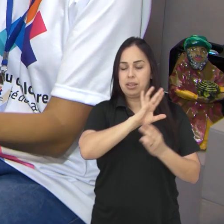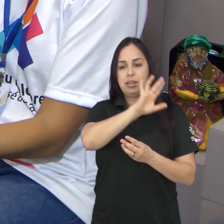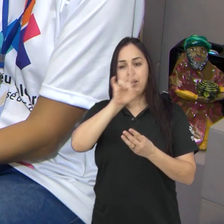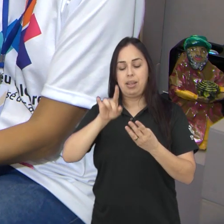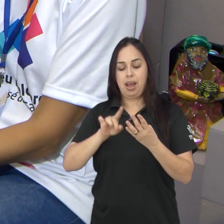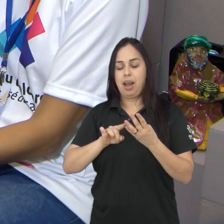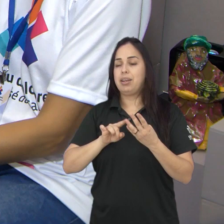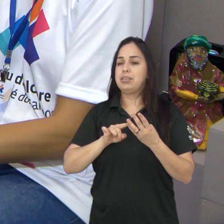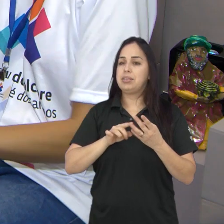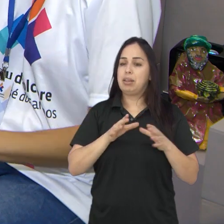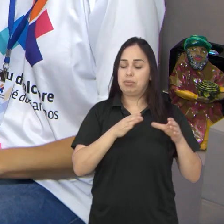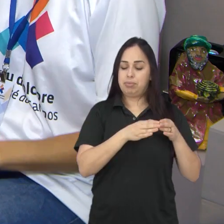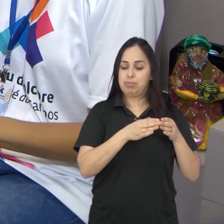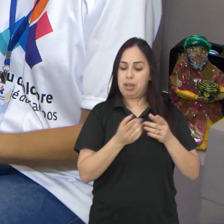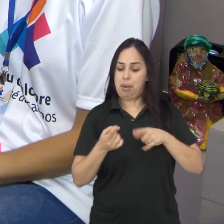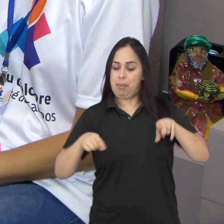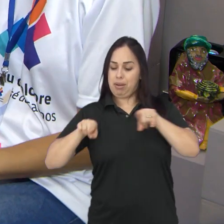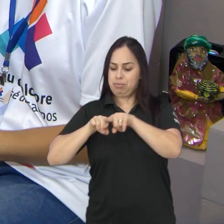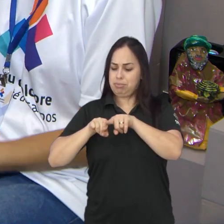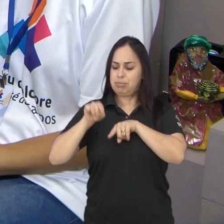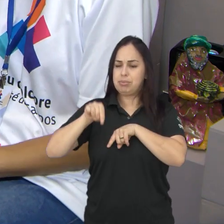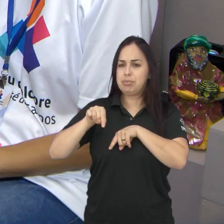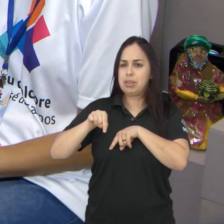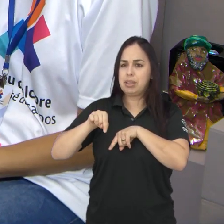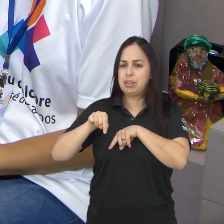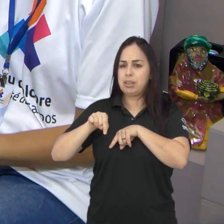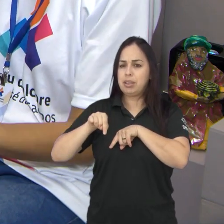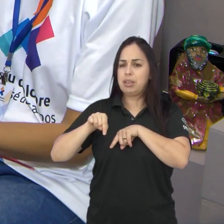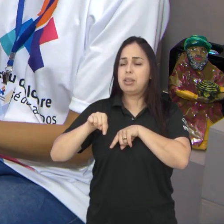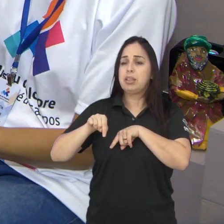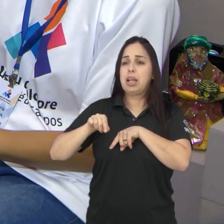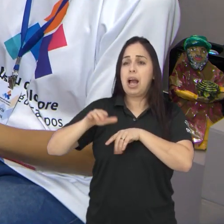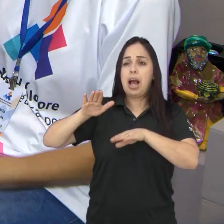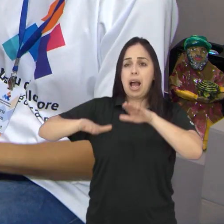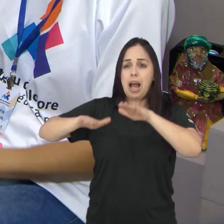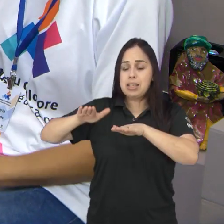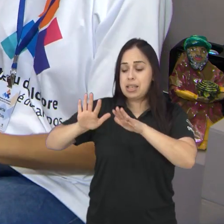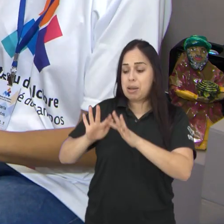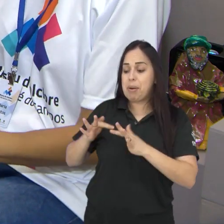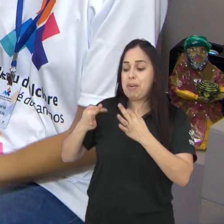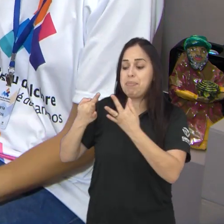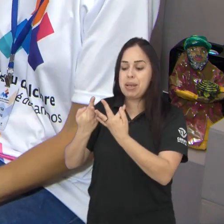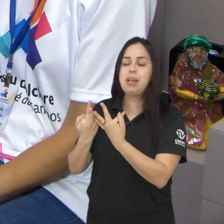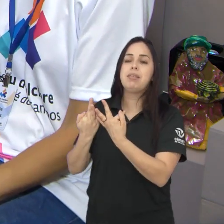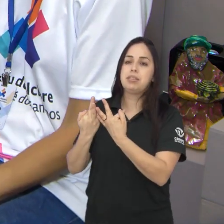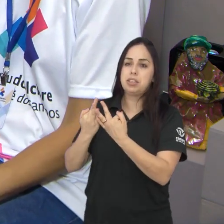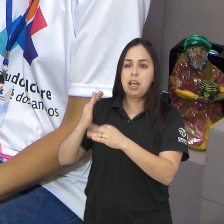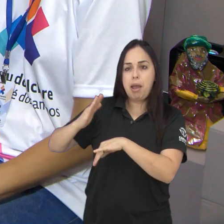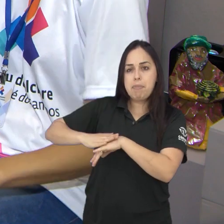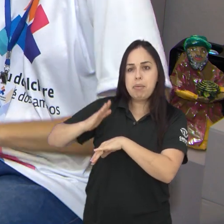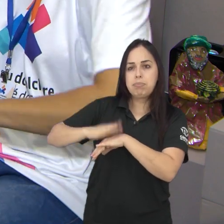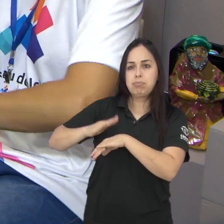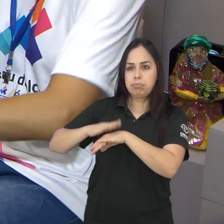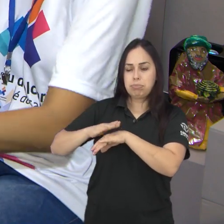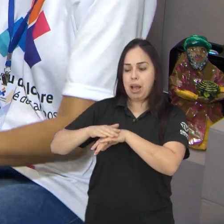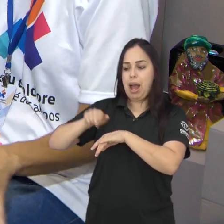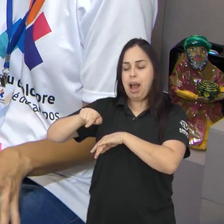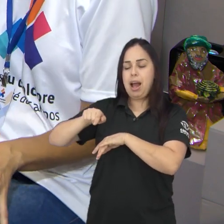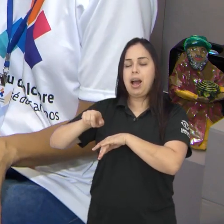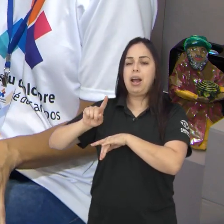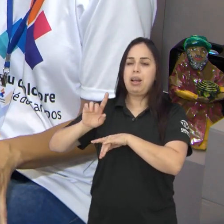Irmandade de Santos Reis. E essa irmandade não é à toa, é porque muitas vezes é uma família, né? Uma